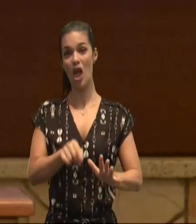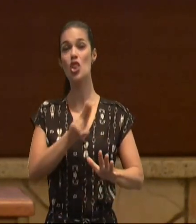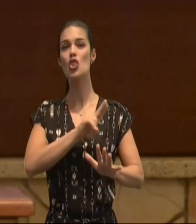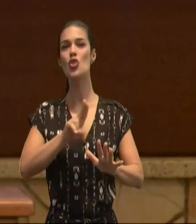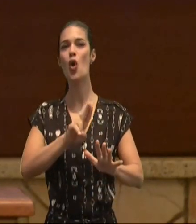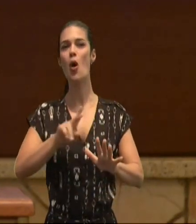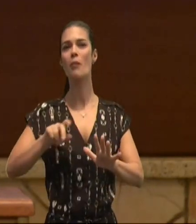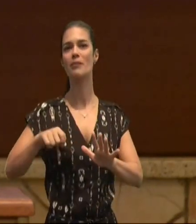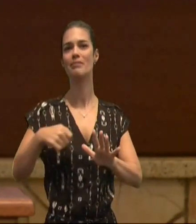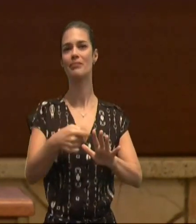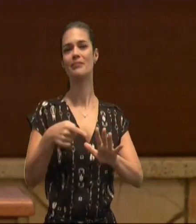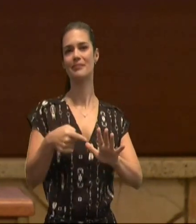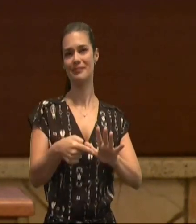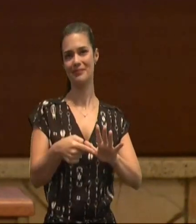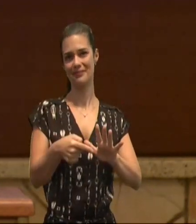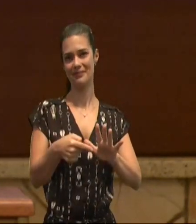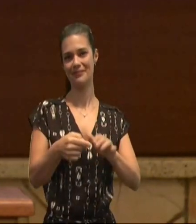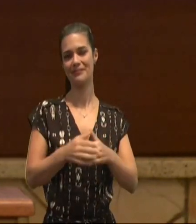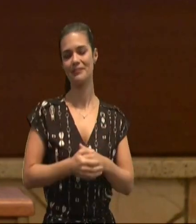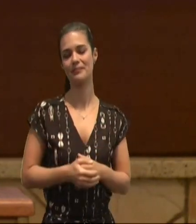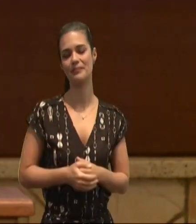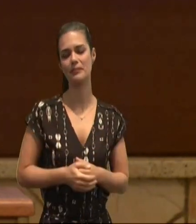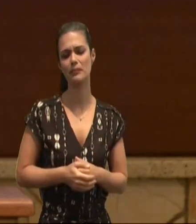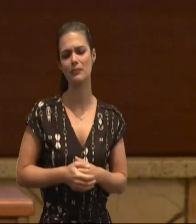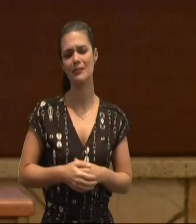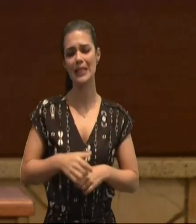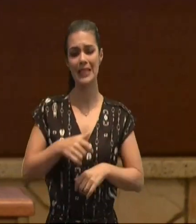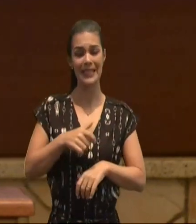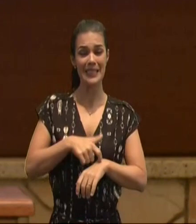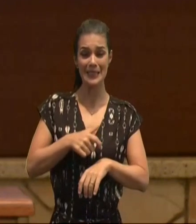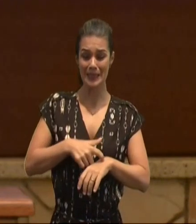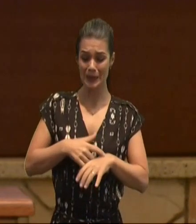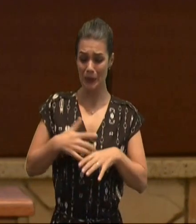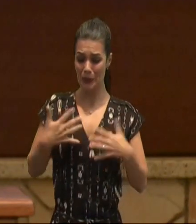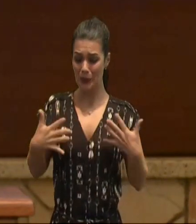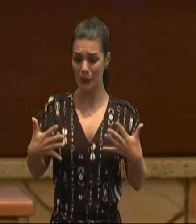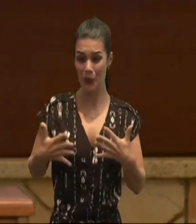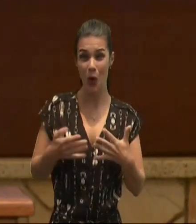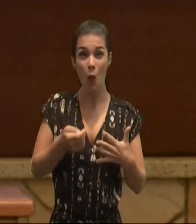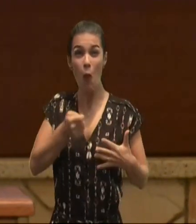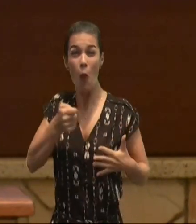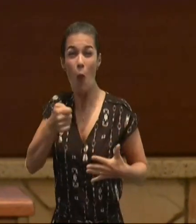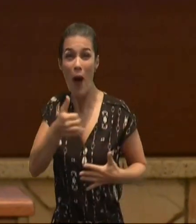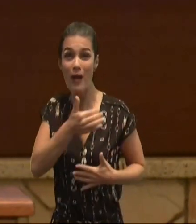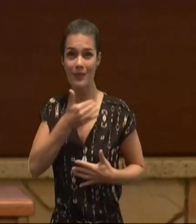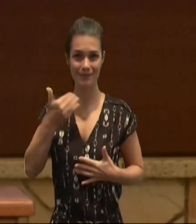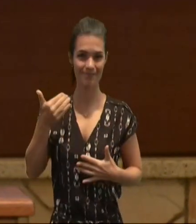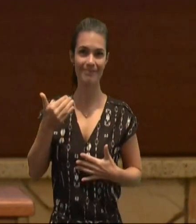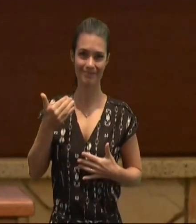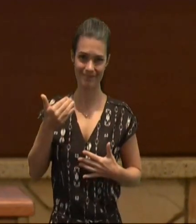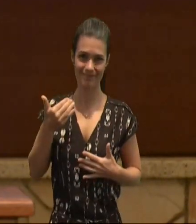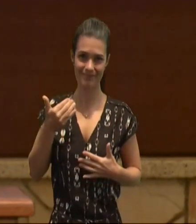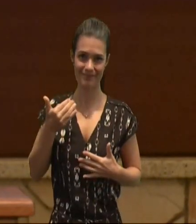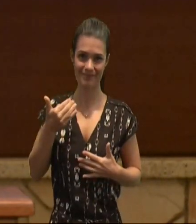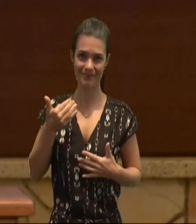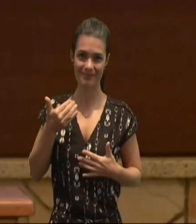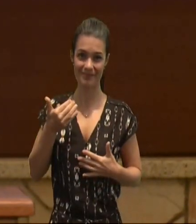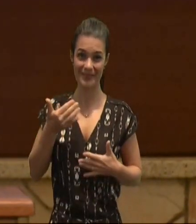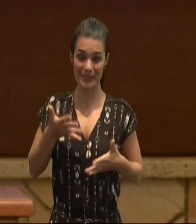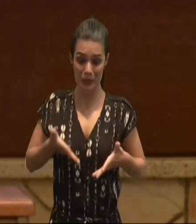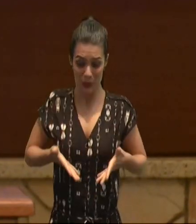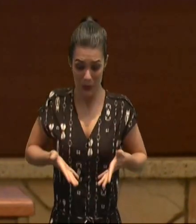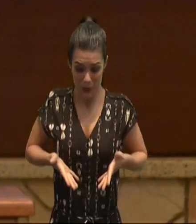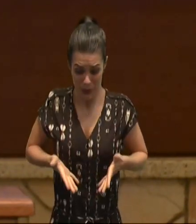menino. E naquele momento de aflição em que ela está prestes a morrer, ela dá à luz o